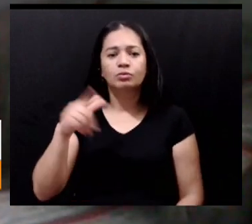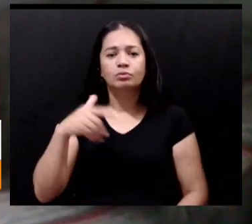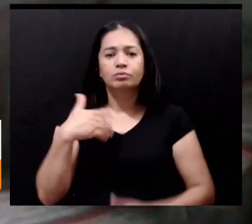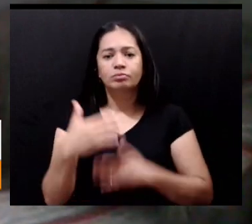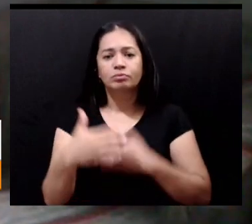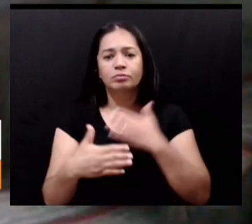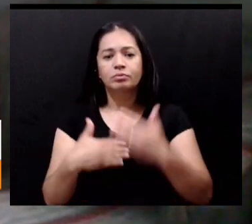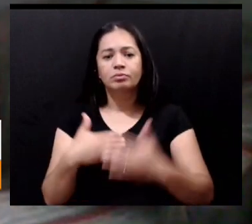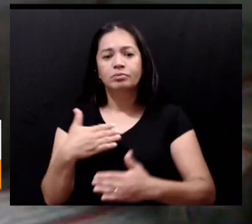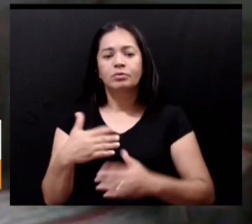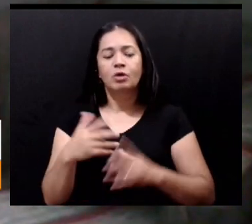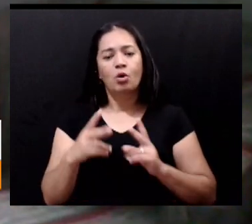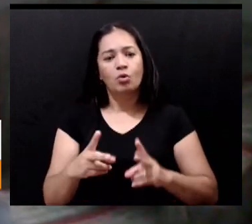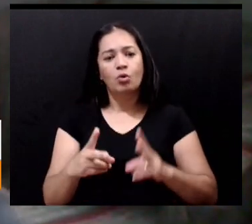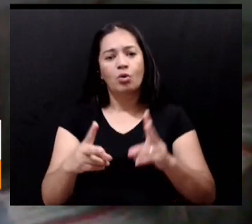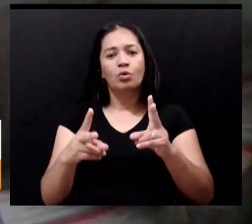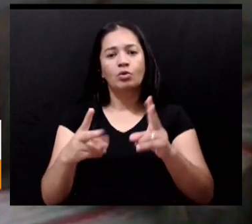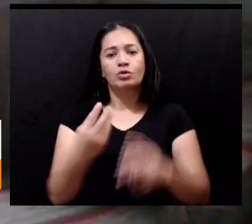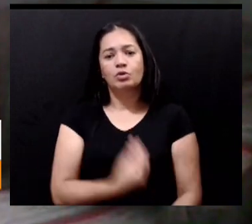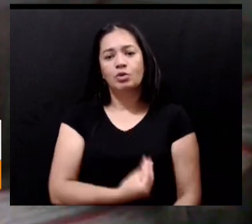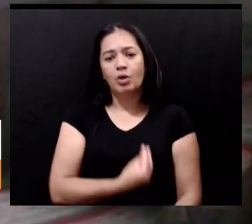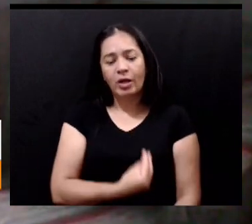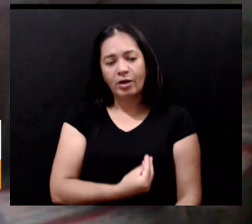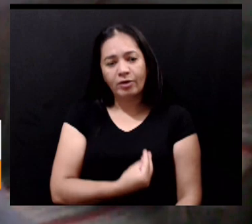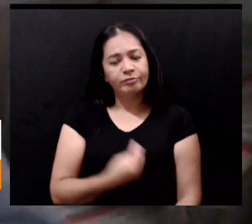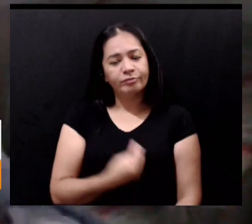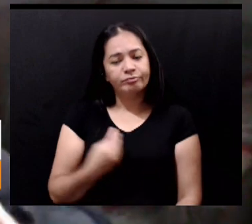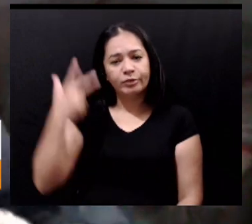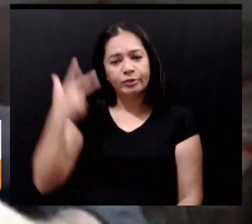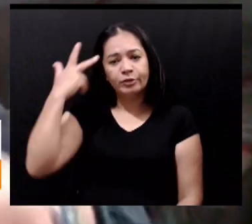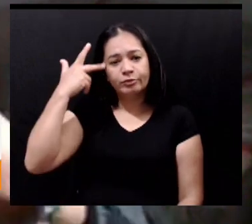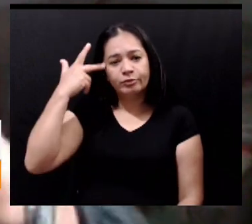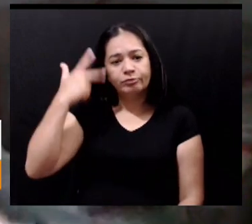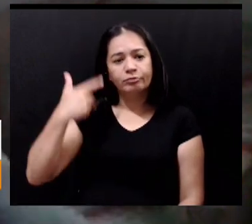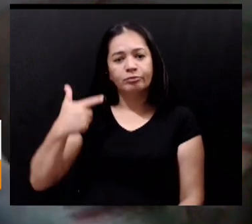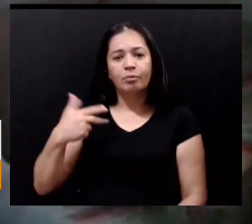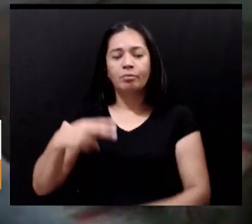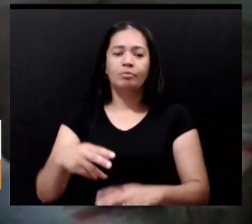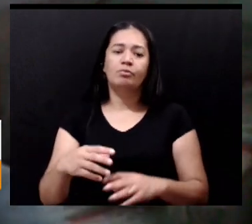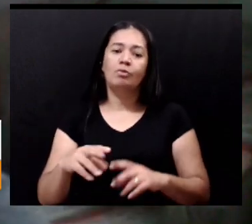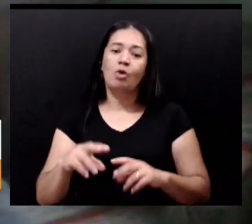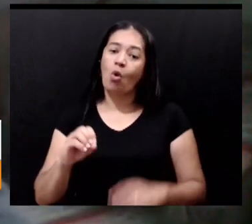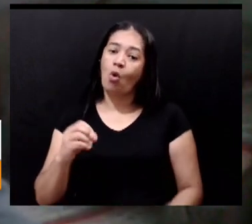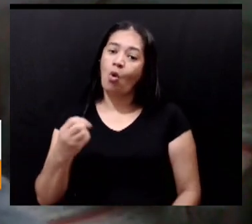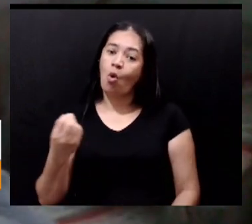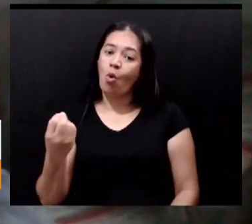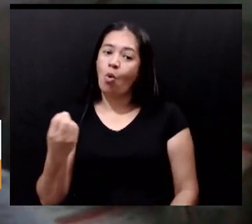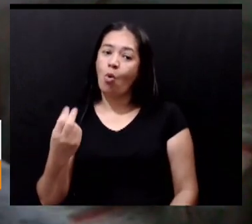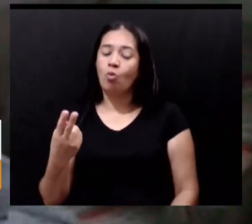seguir com sua vida a despeito ou trazendo